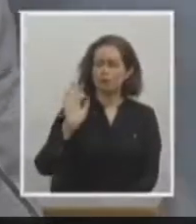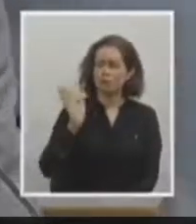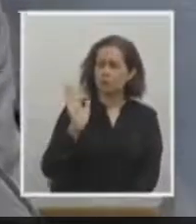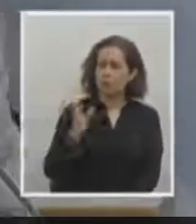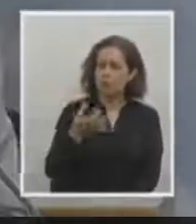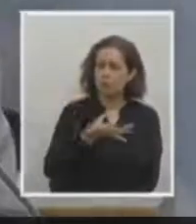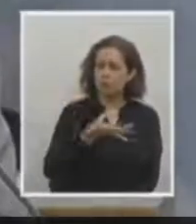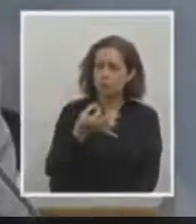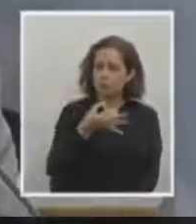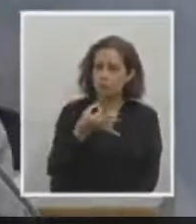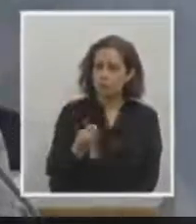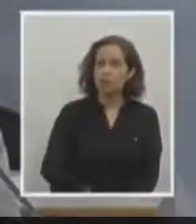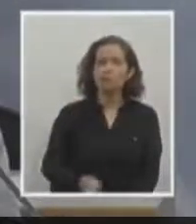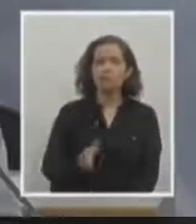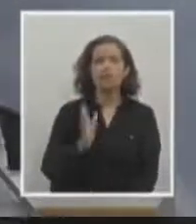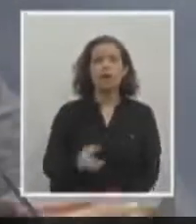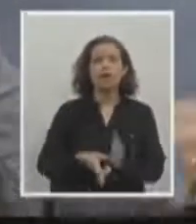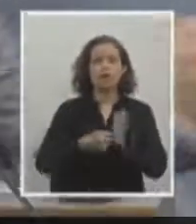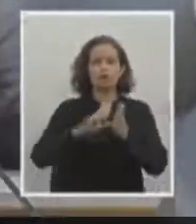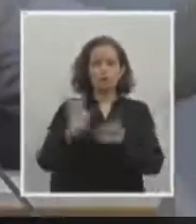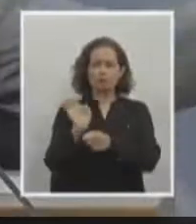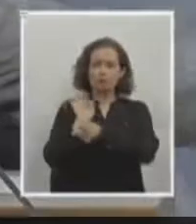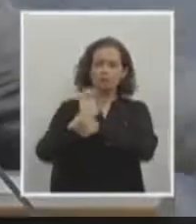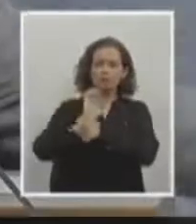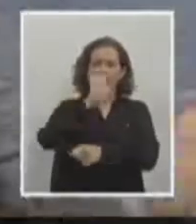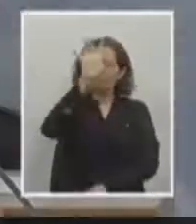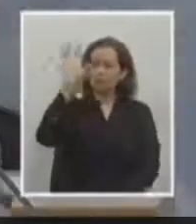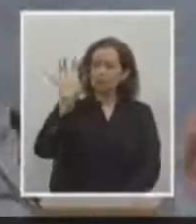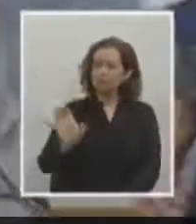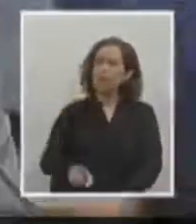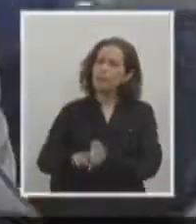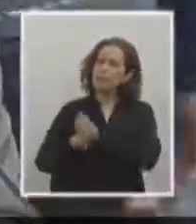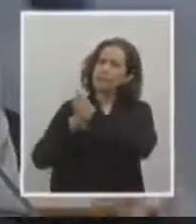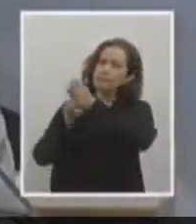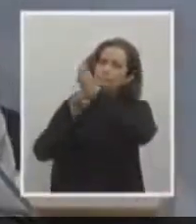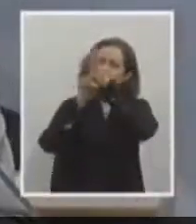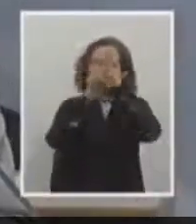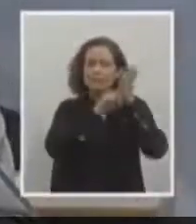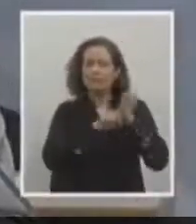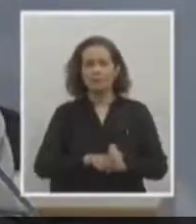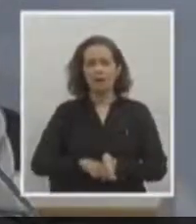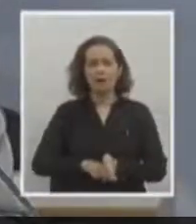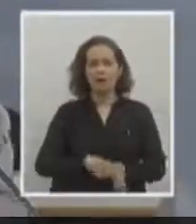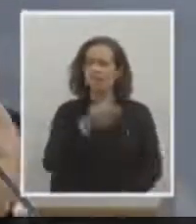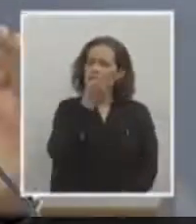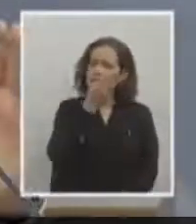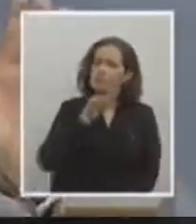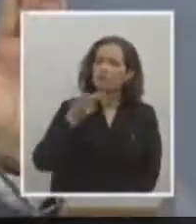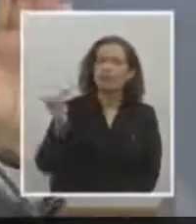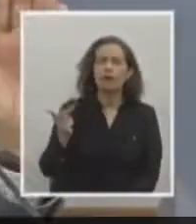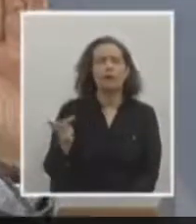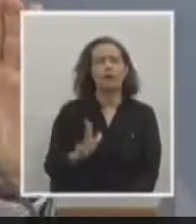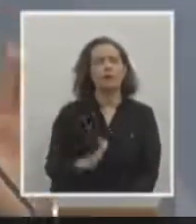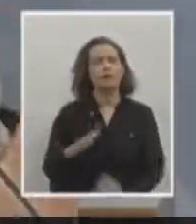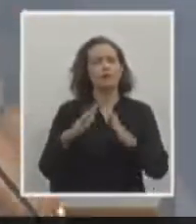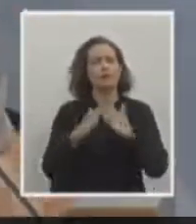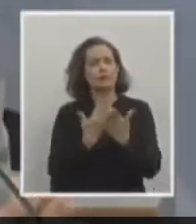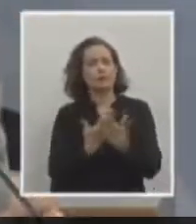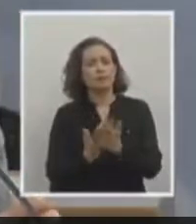como foi feito em outros estados. Nós vamos em outros estados para conhecer as escolas especiais. Então, isso que é o